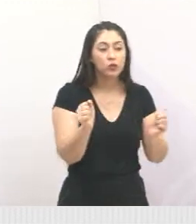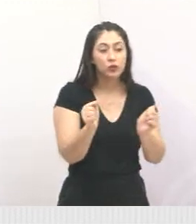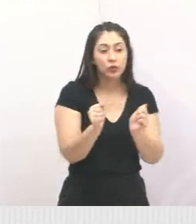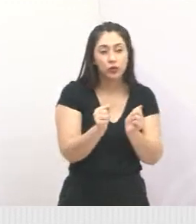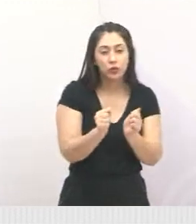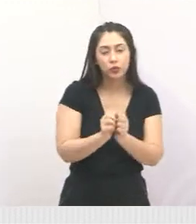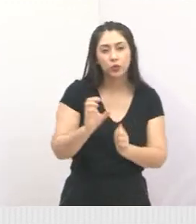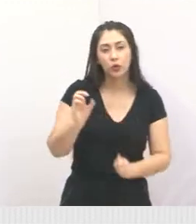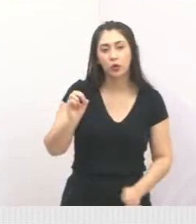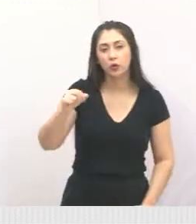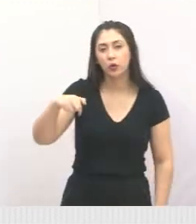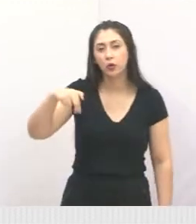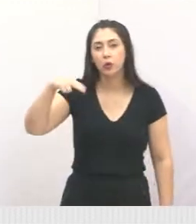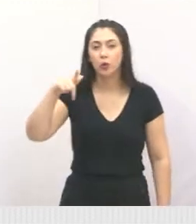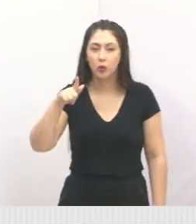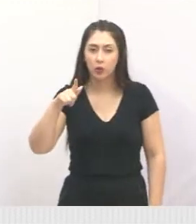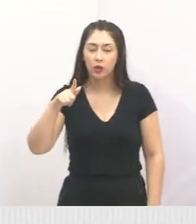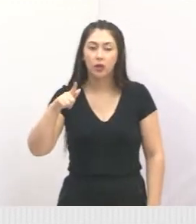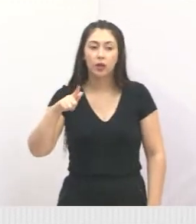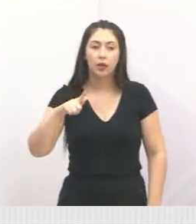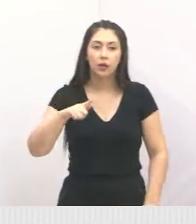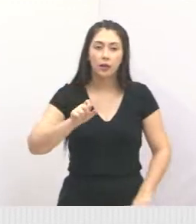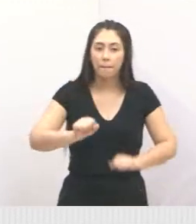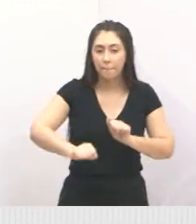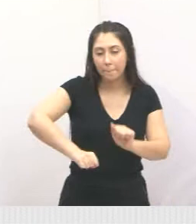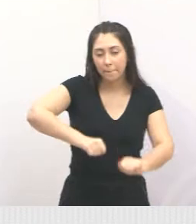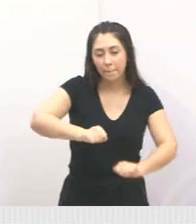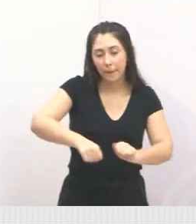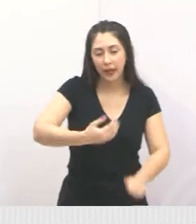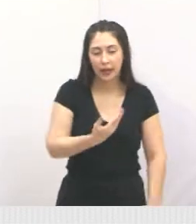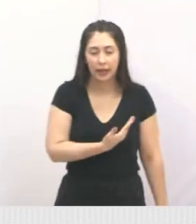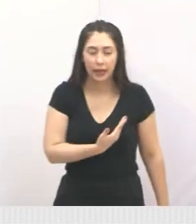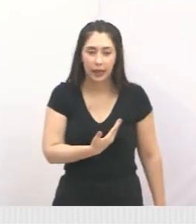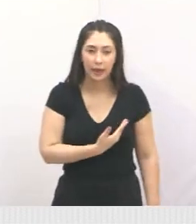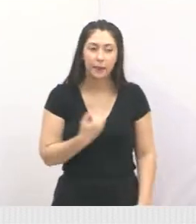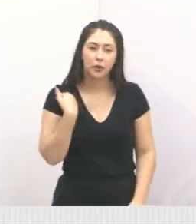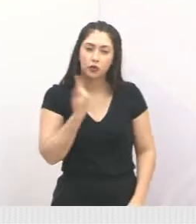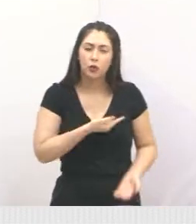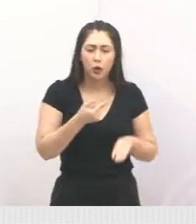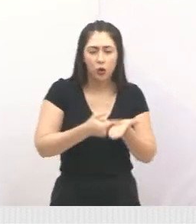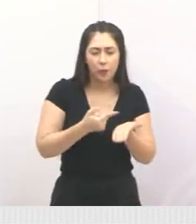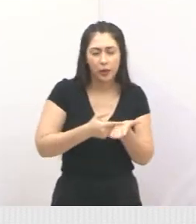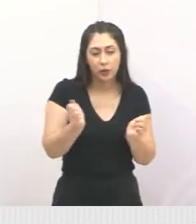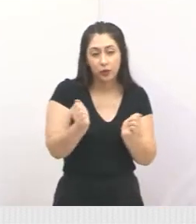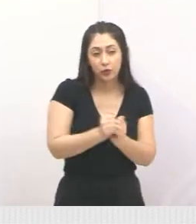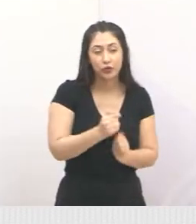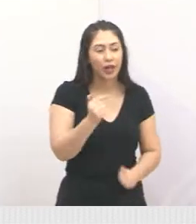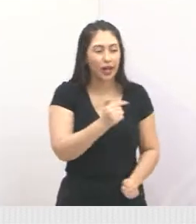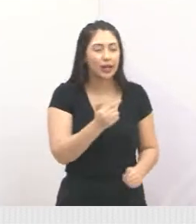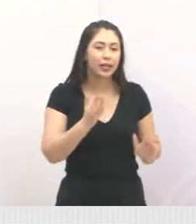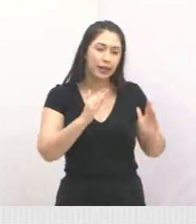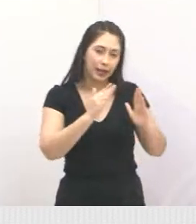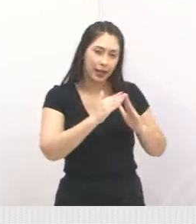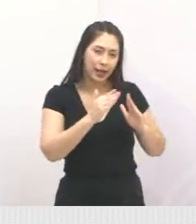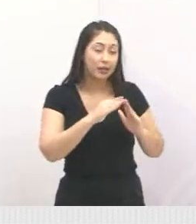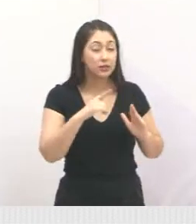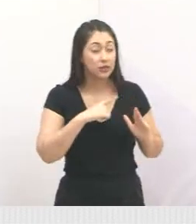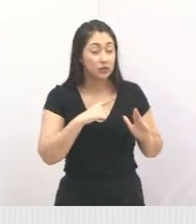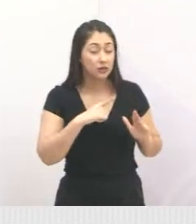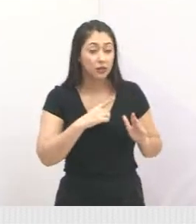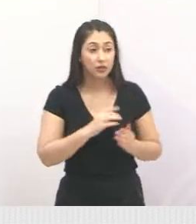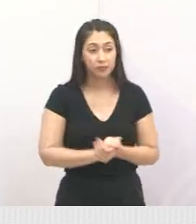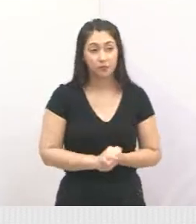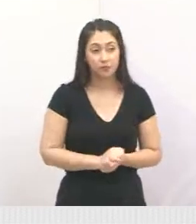ONG Patas da Amizade. Entramos num acordo lá para trabalharmos em conjunto e esse cãozinho já está em lar temporário, tá bom? É um